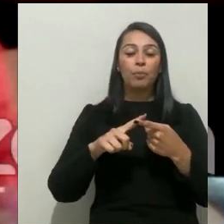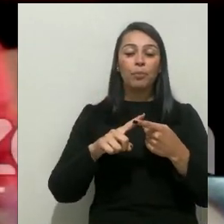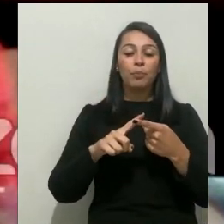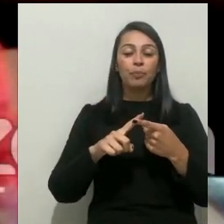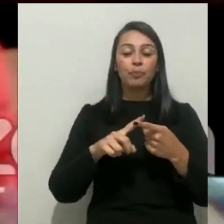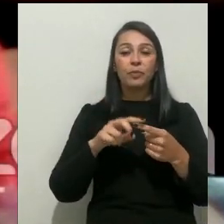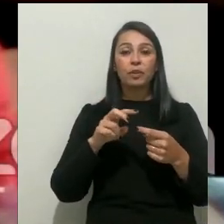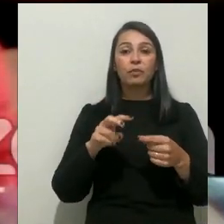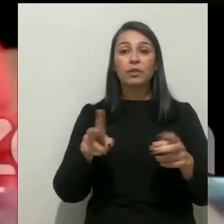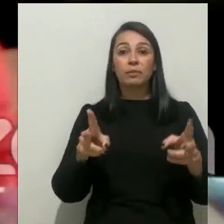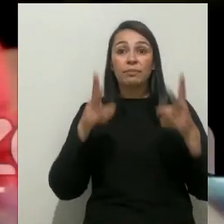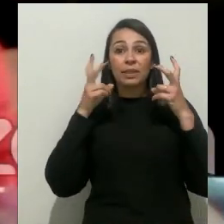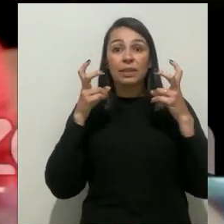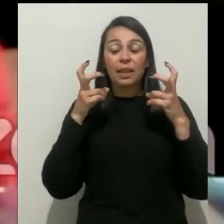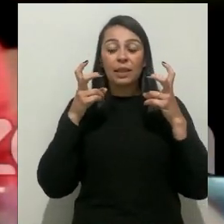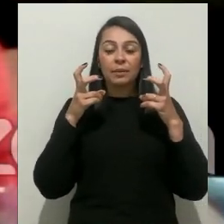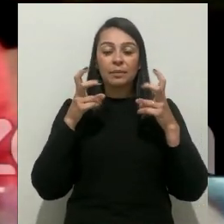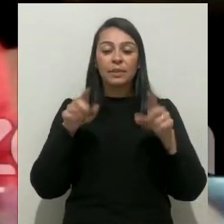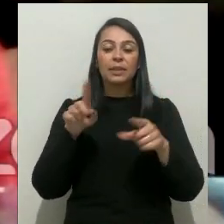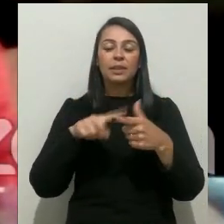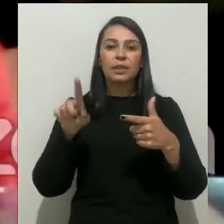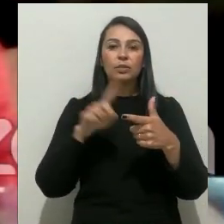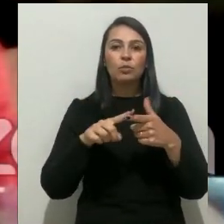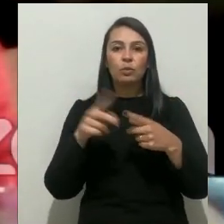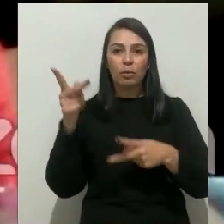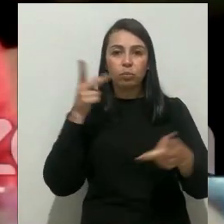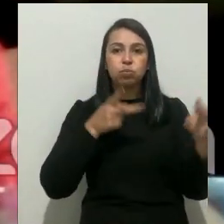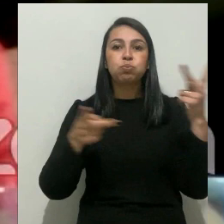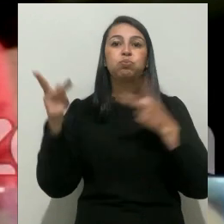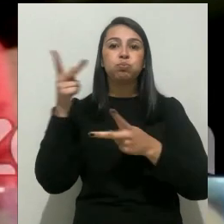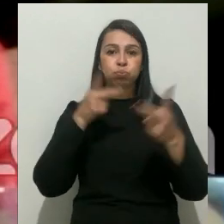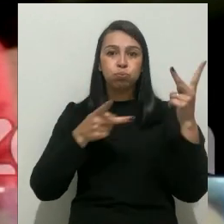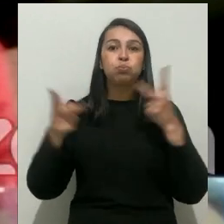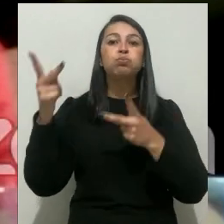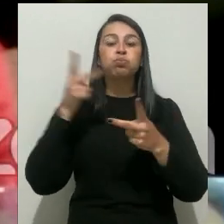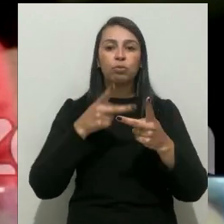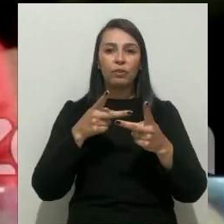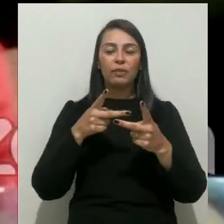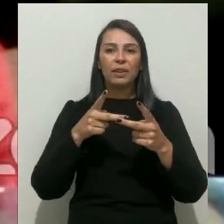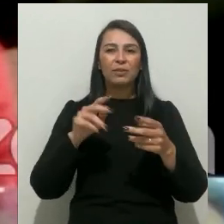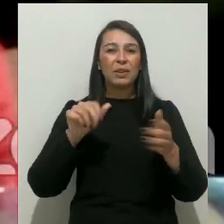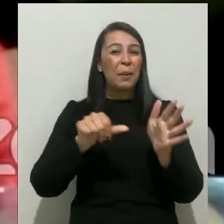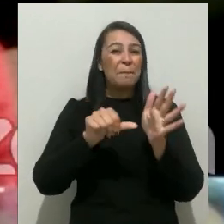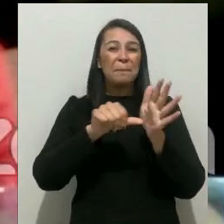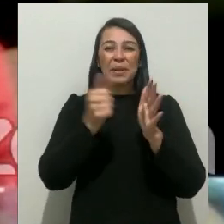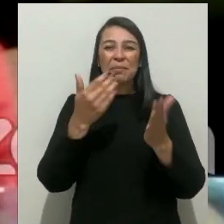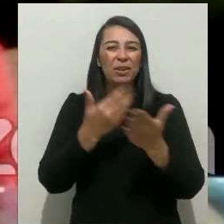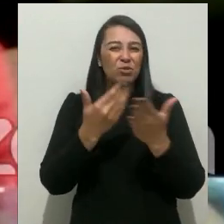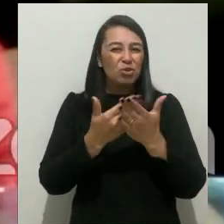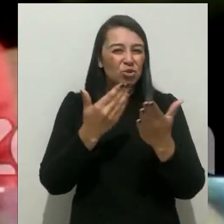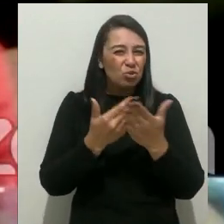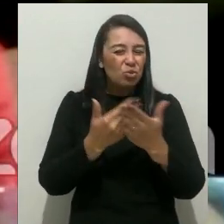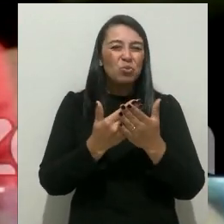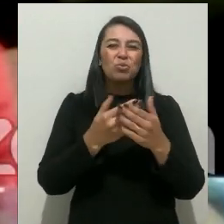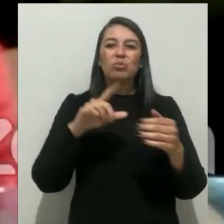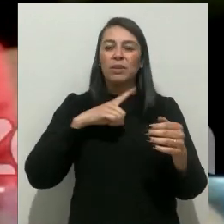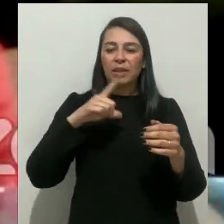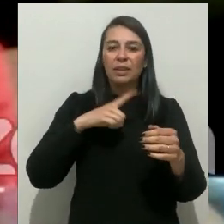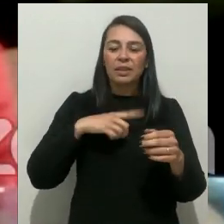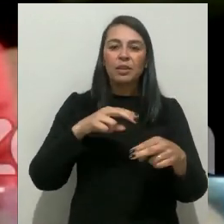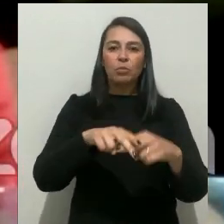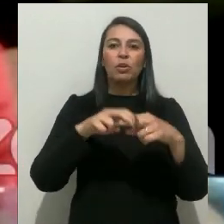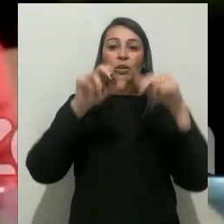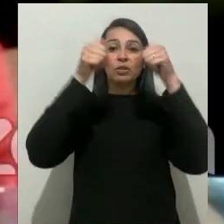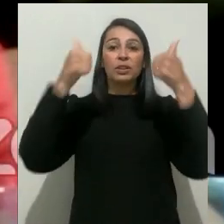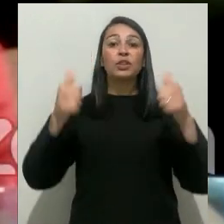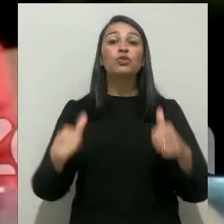você fala, ele, essa questão do vento era a primeira obsessão dele em relação àquela escultura, arquitetura, ou elemento de